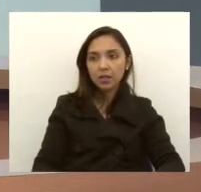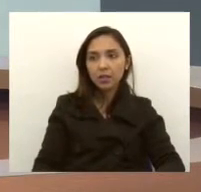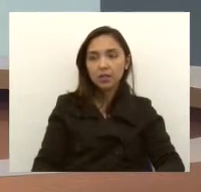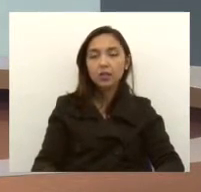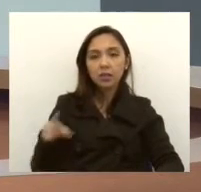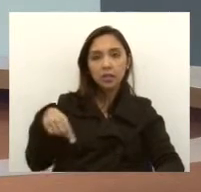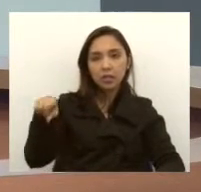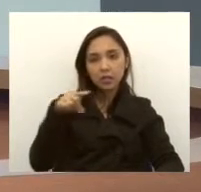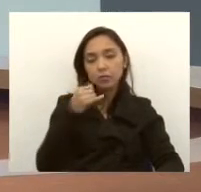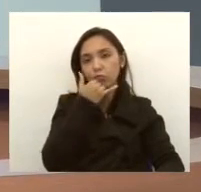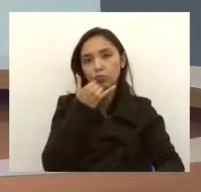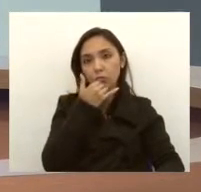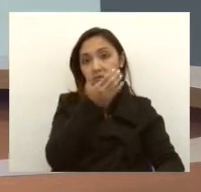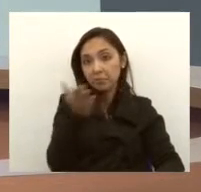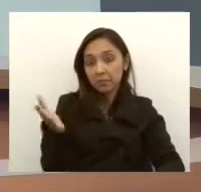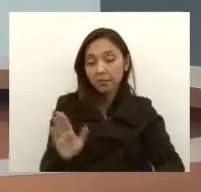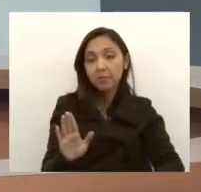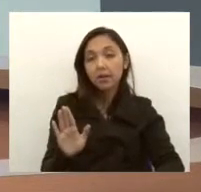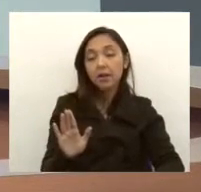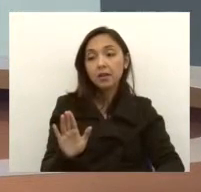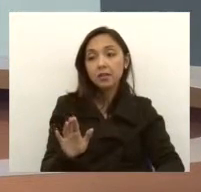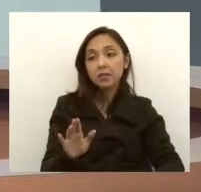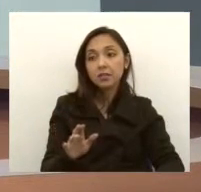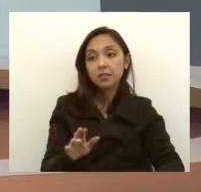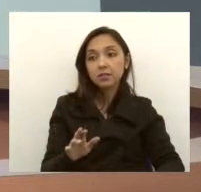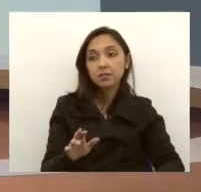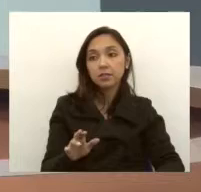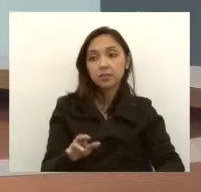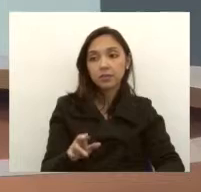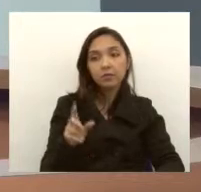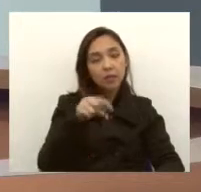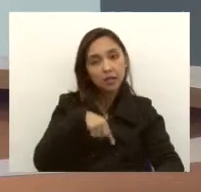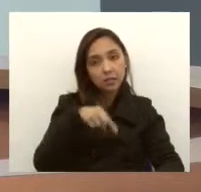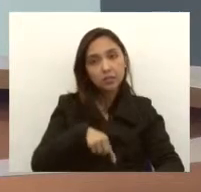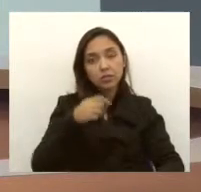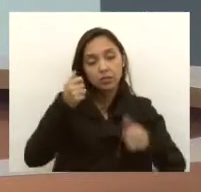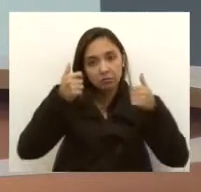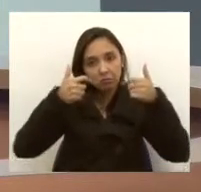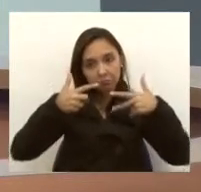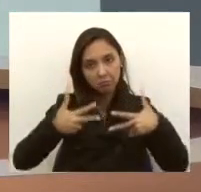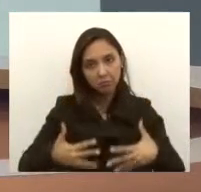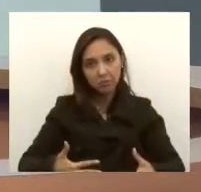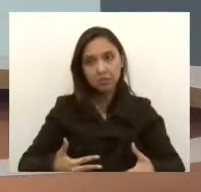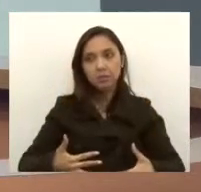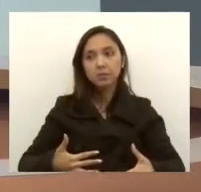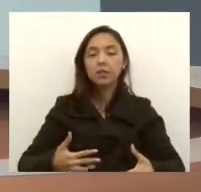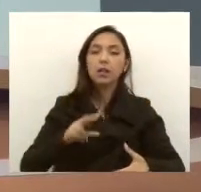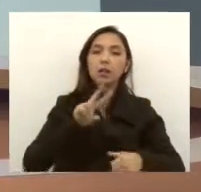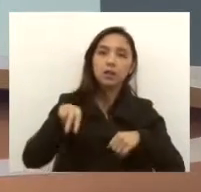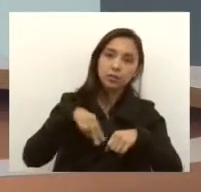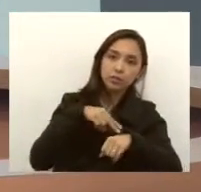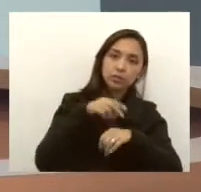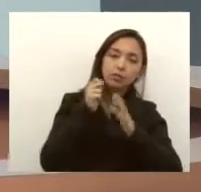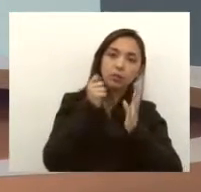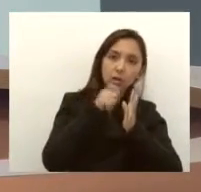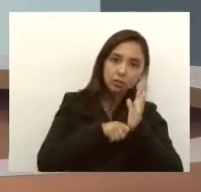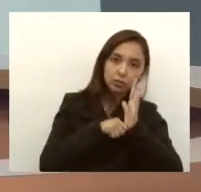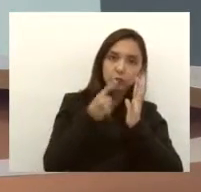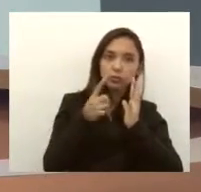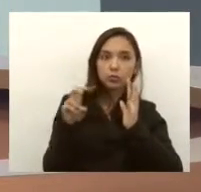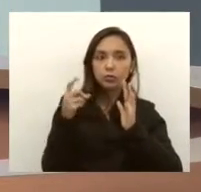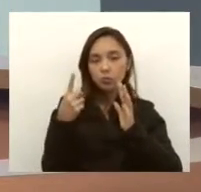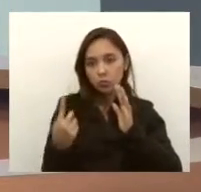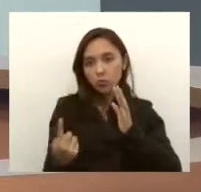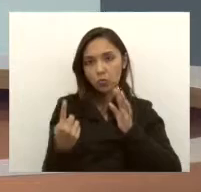para eles. Porque a gente, quando vem aqui, quer fazer obstrução da sessão, usa o artigo 151,